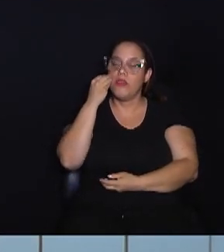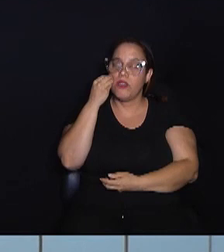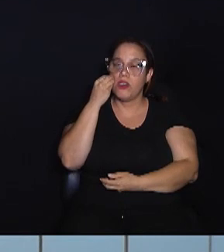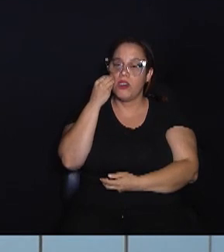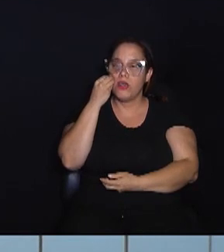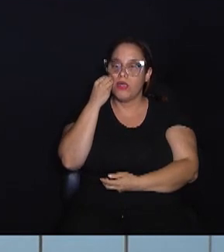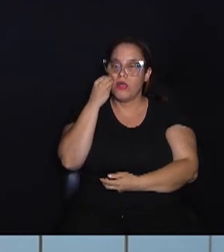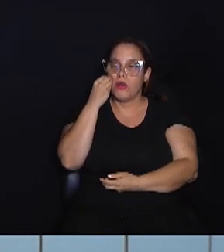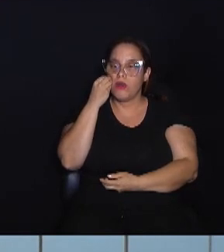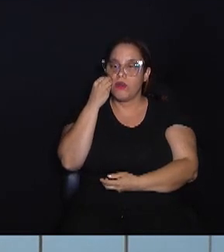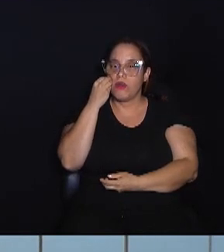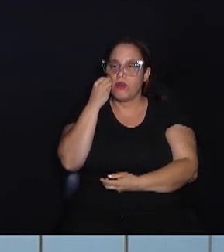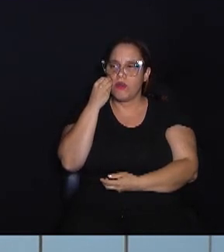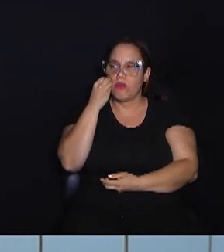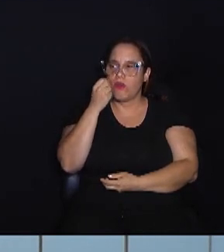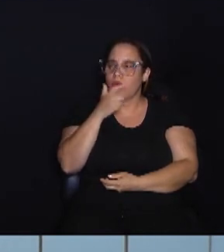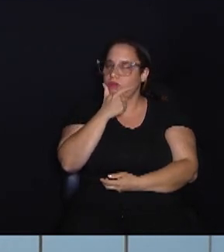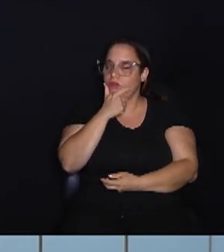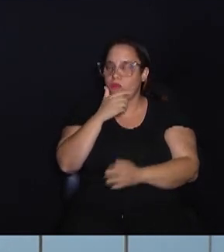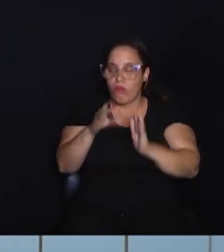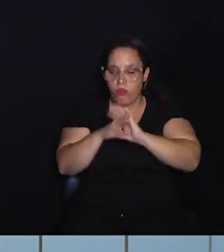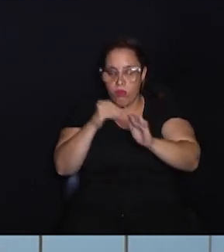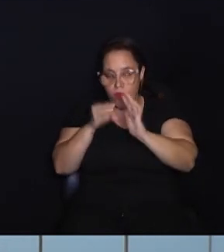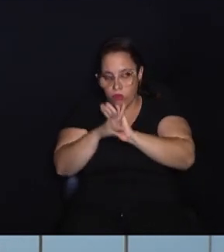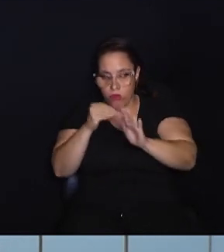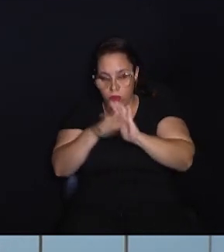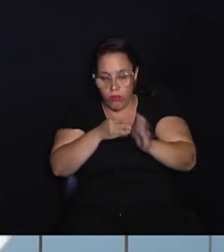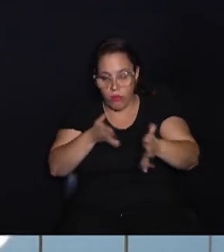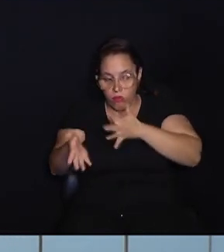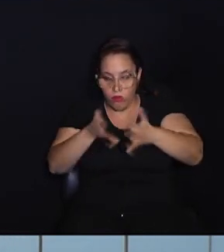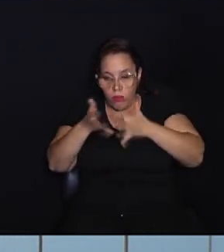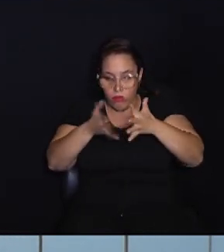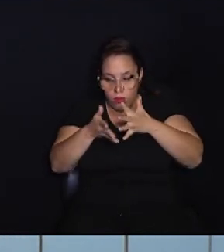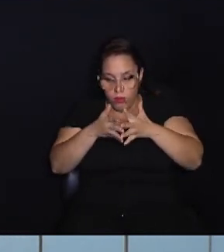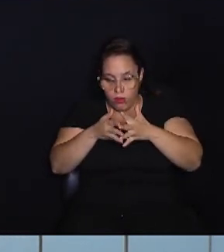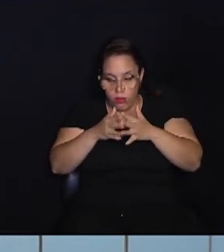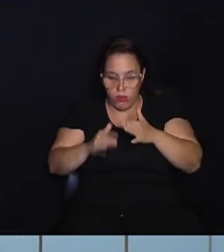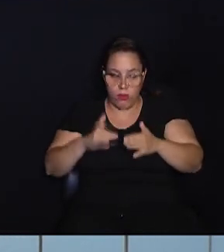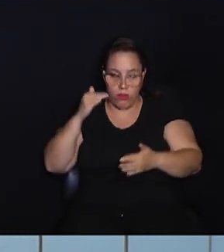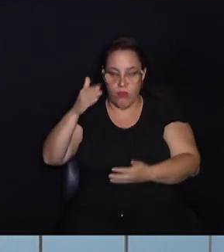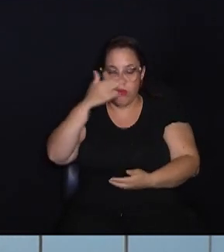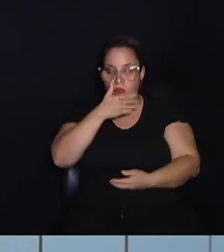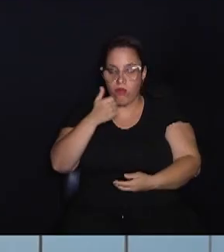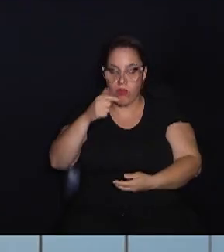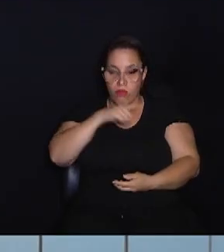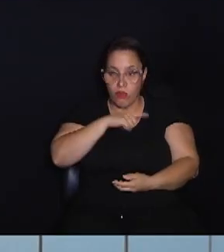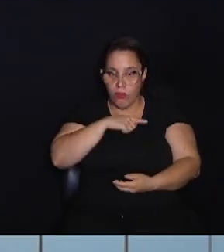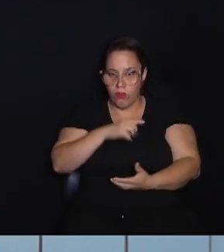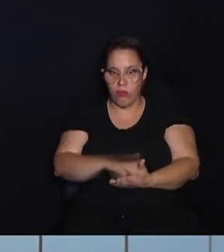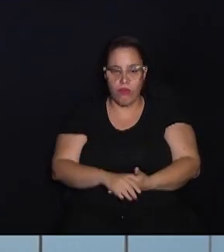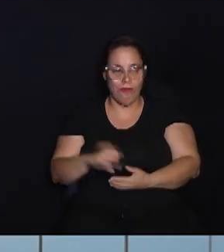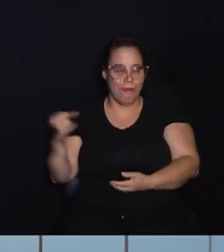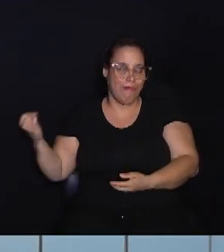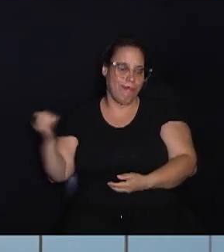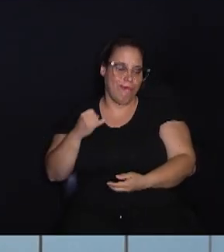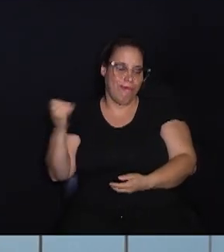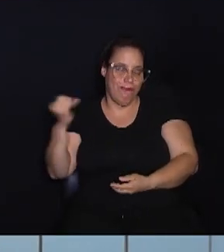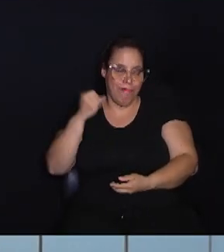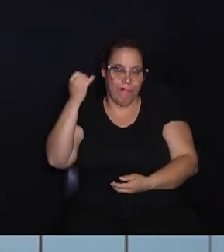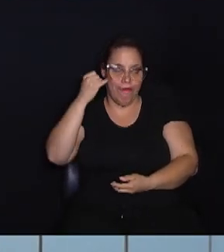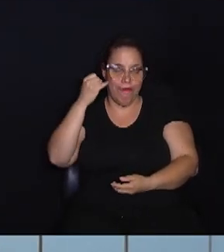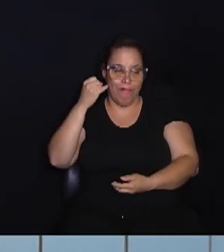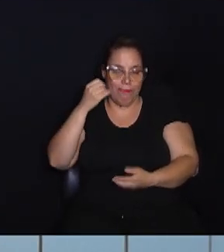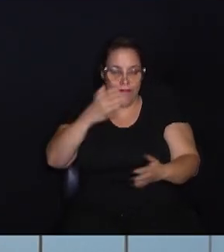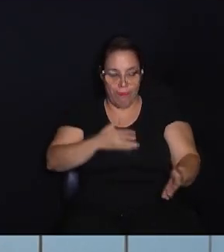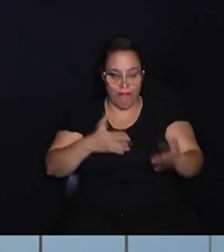né? Métodos, modelos, processos que podem contribuir para aprimorar aquilo que a gente tem, é fantástico. Eu